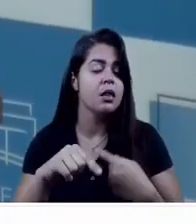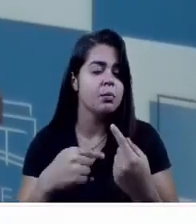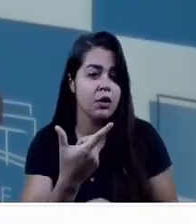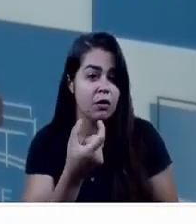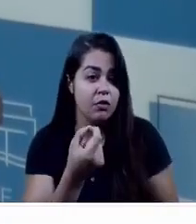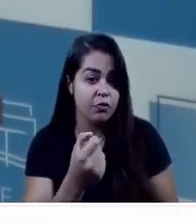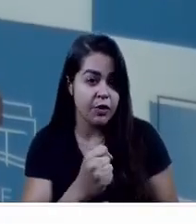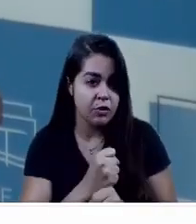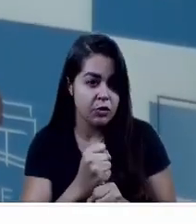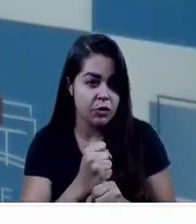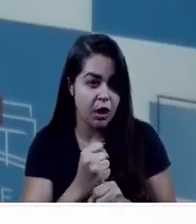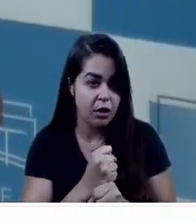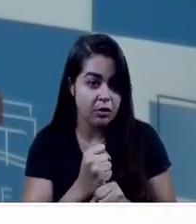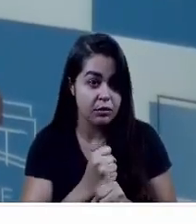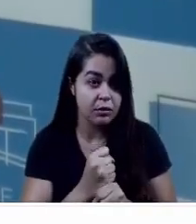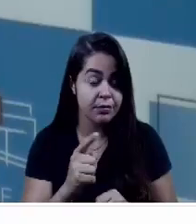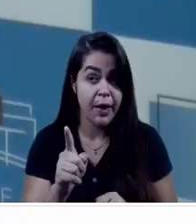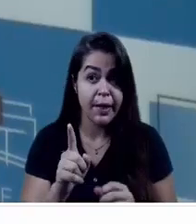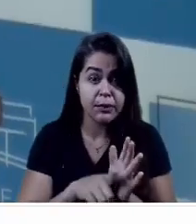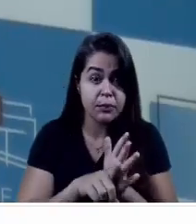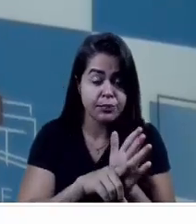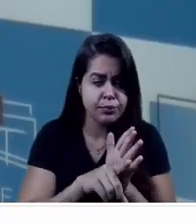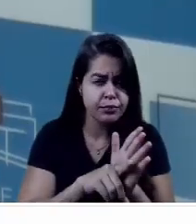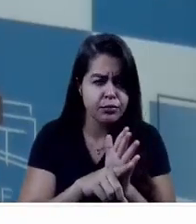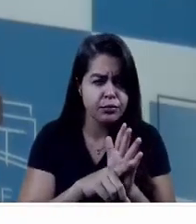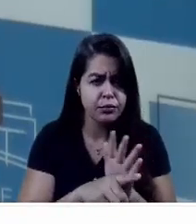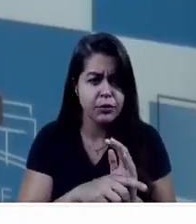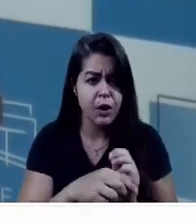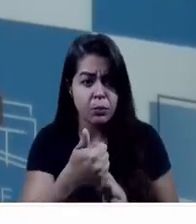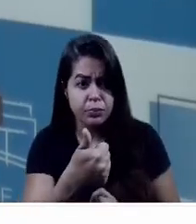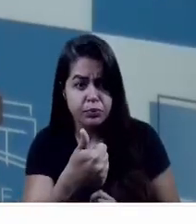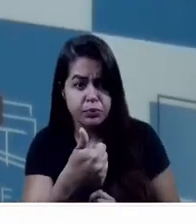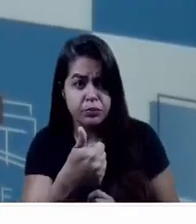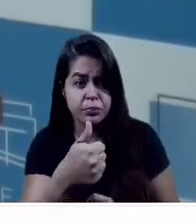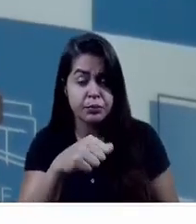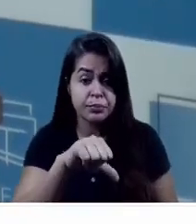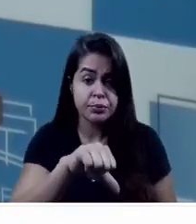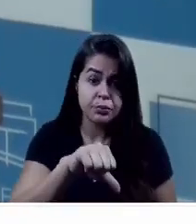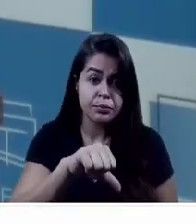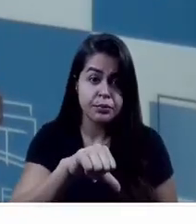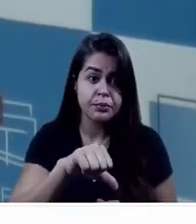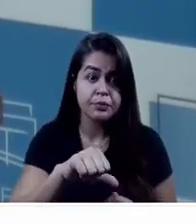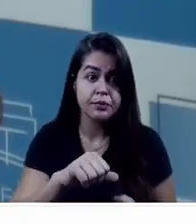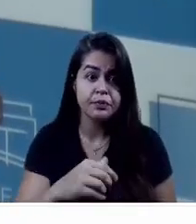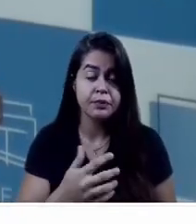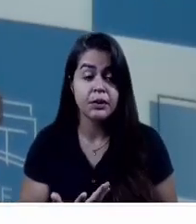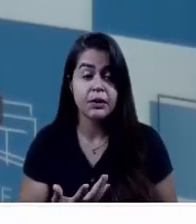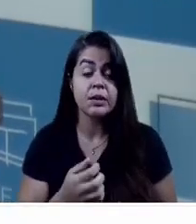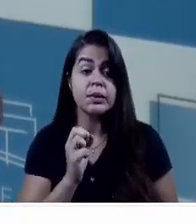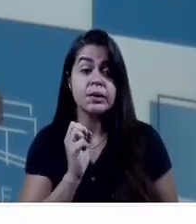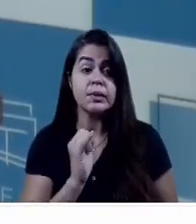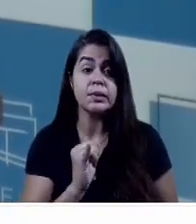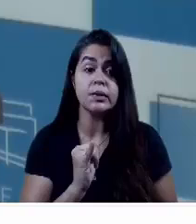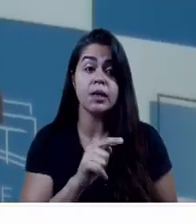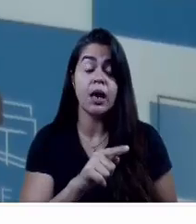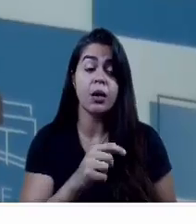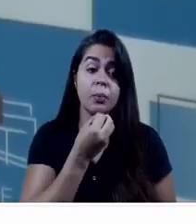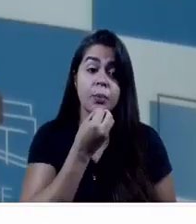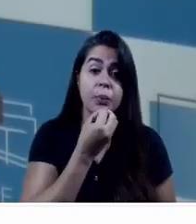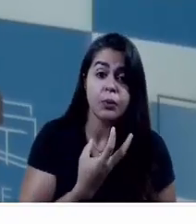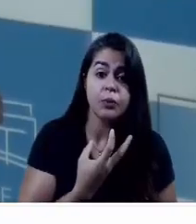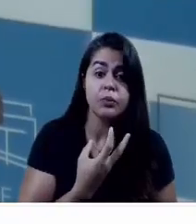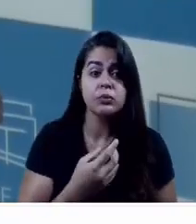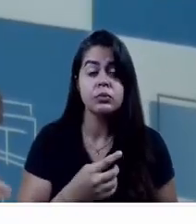fiscalizar para ver se está funcionando corretamente, se está sendo bom, e prorrogar por mais